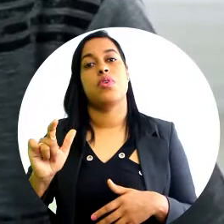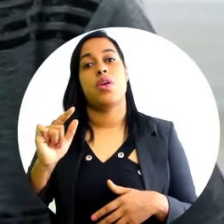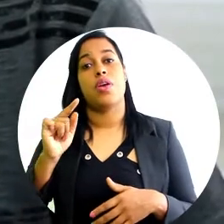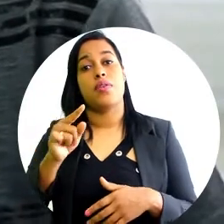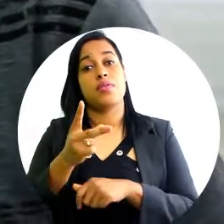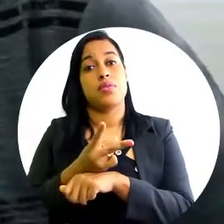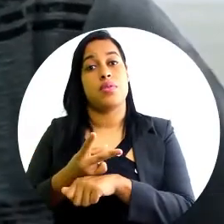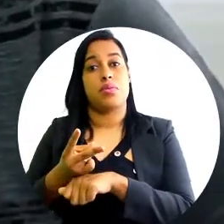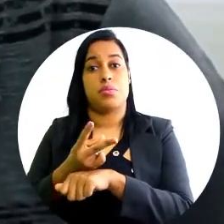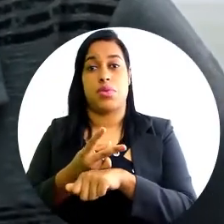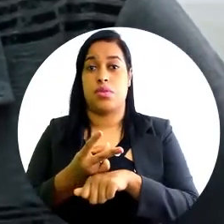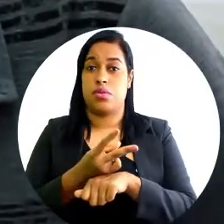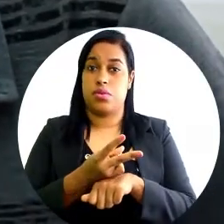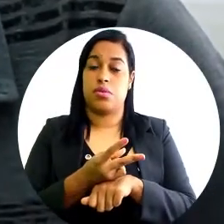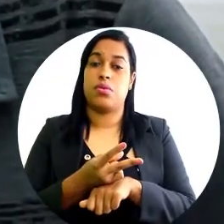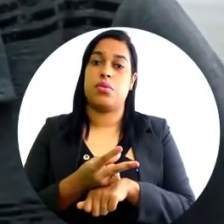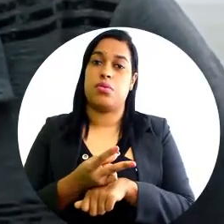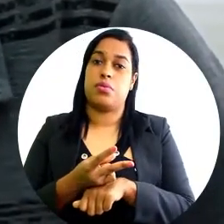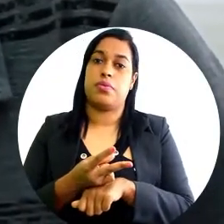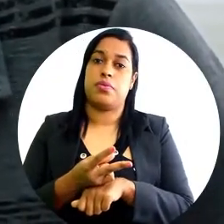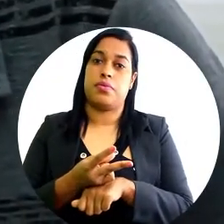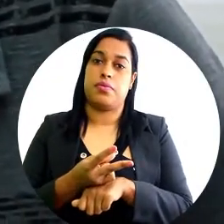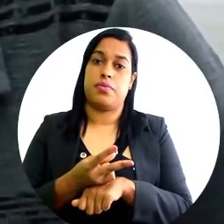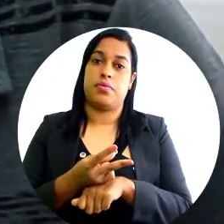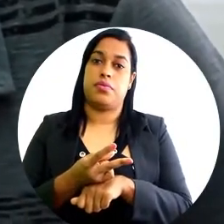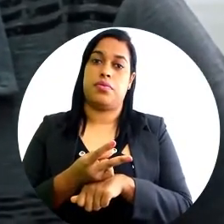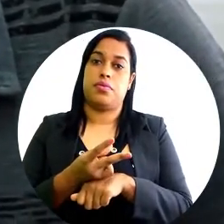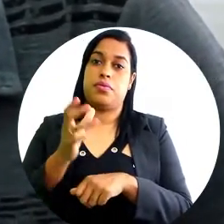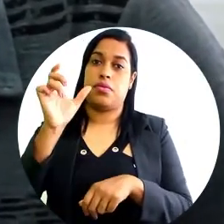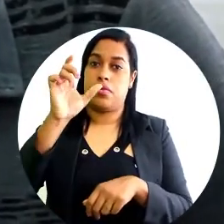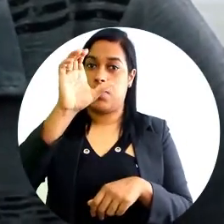de outros, você busca a